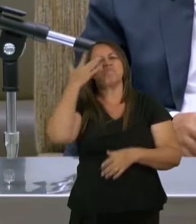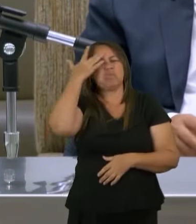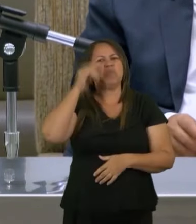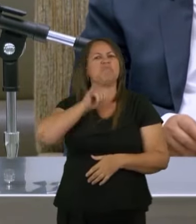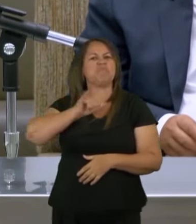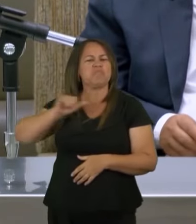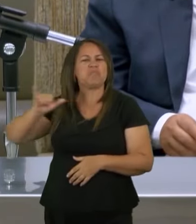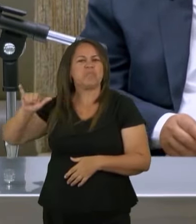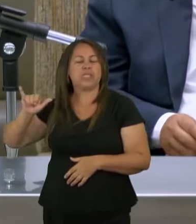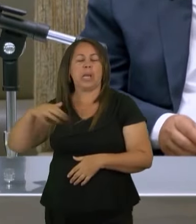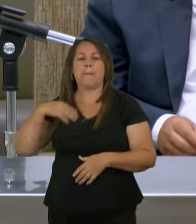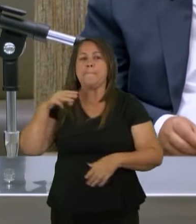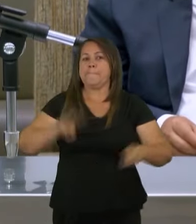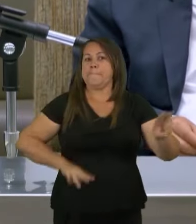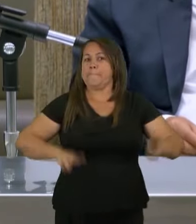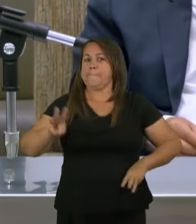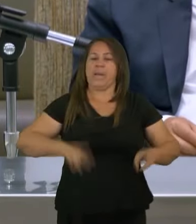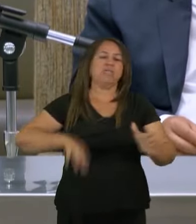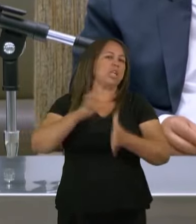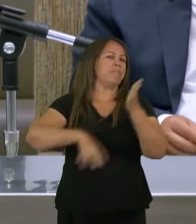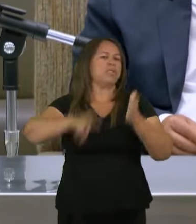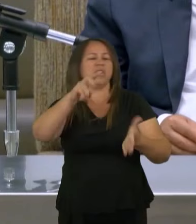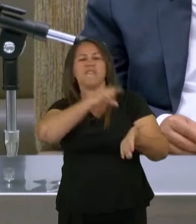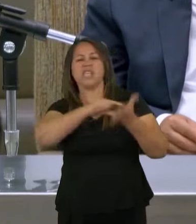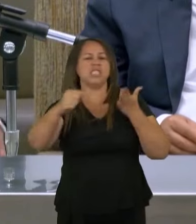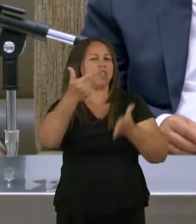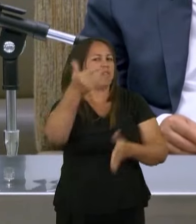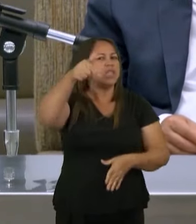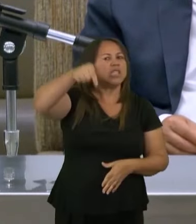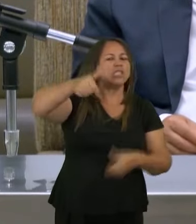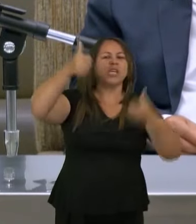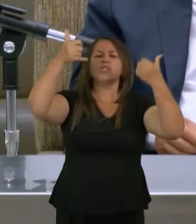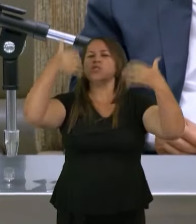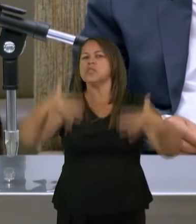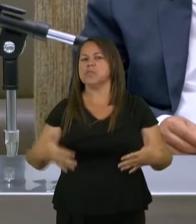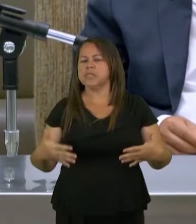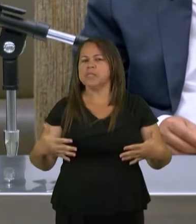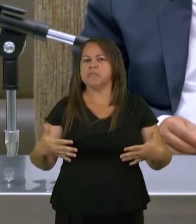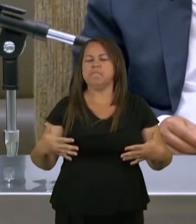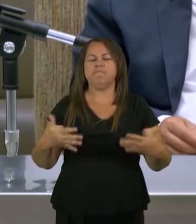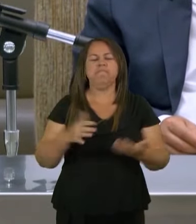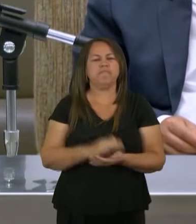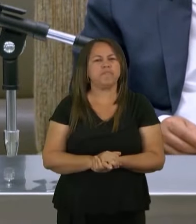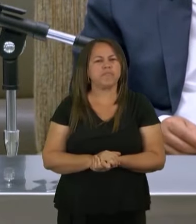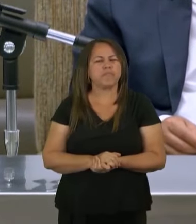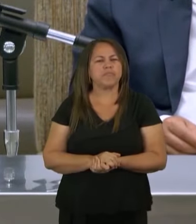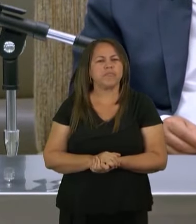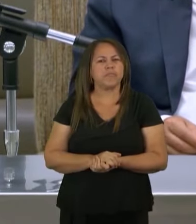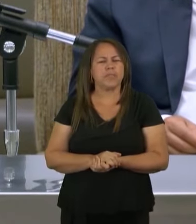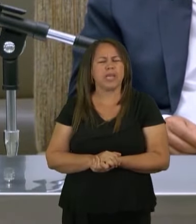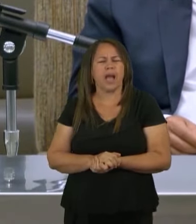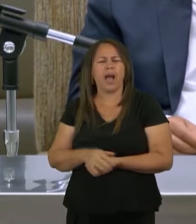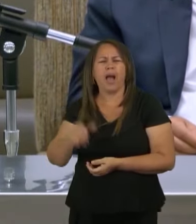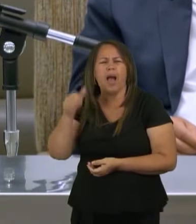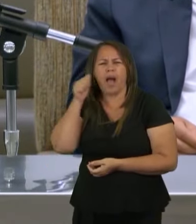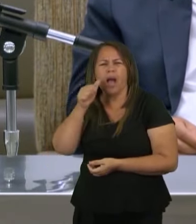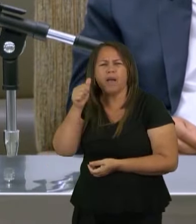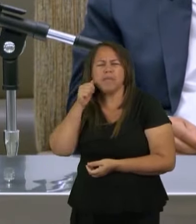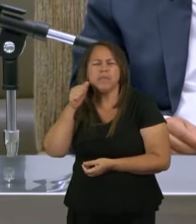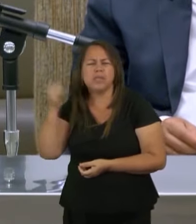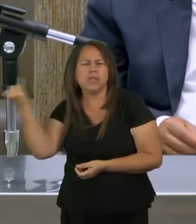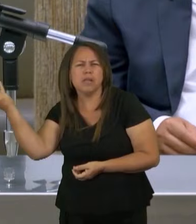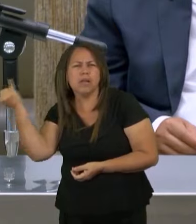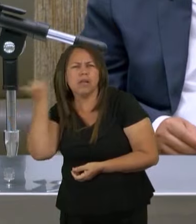ela. Marcos capítulo 5, versículo 27, diz: ouvindo falar